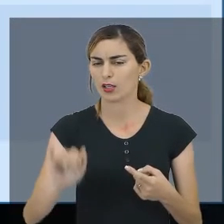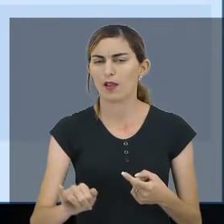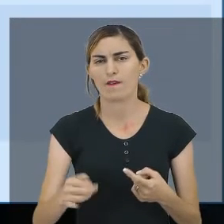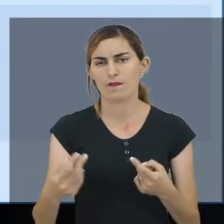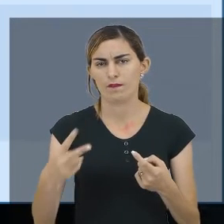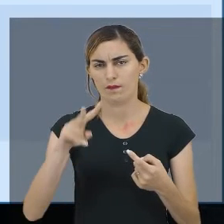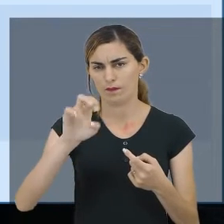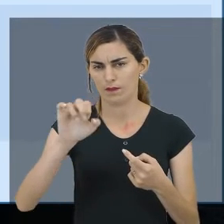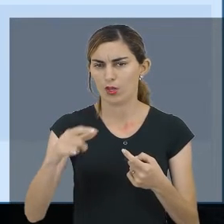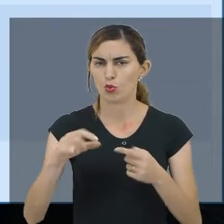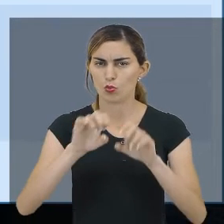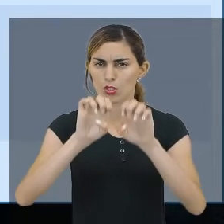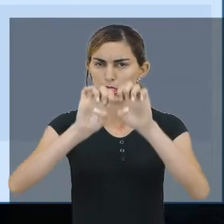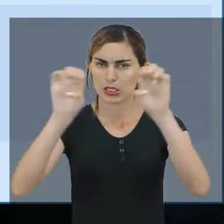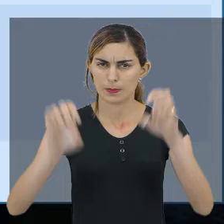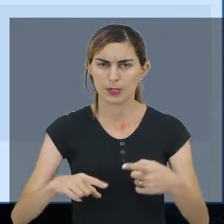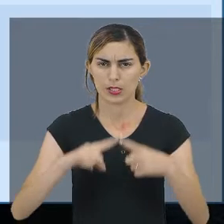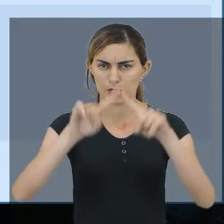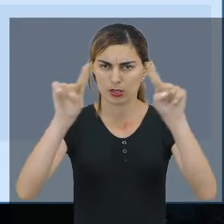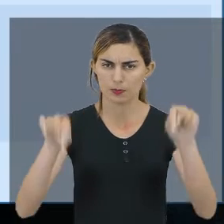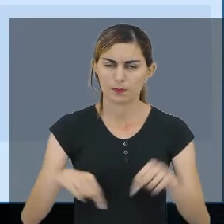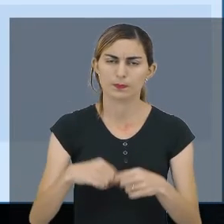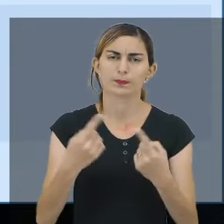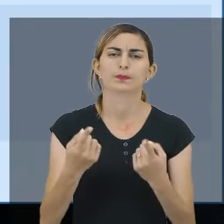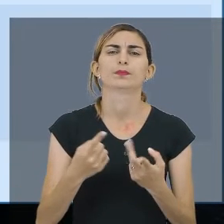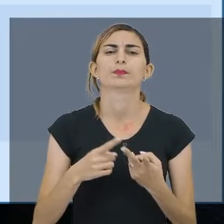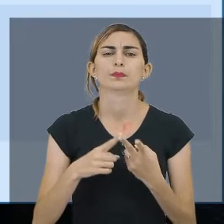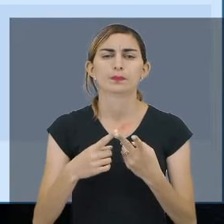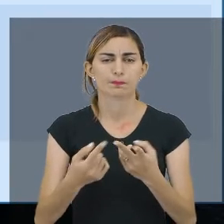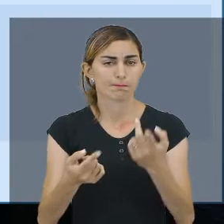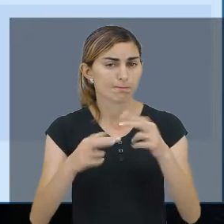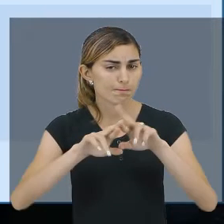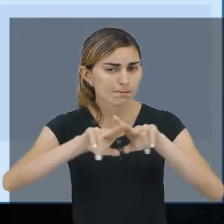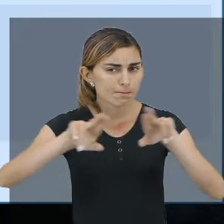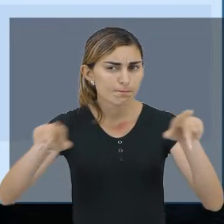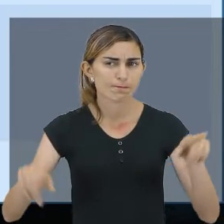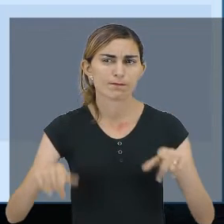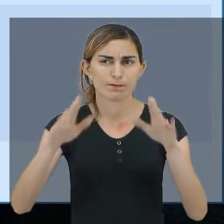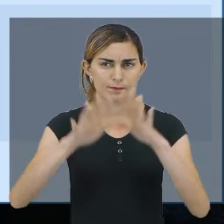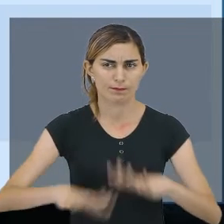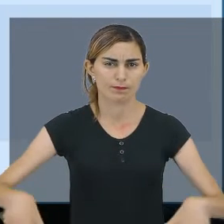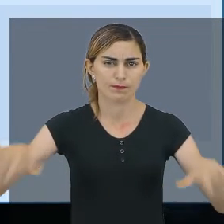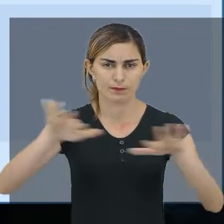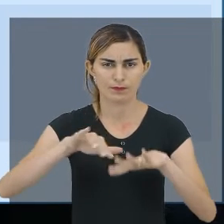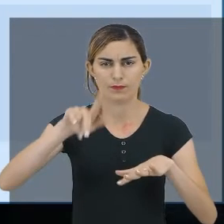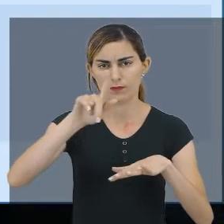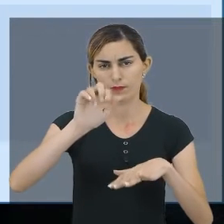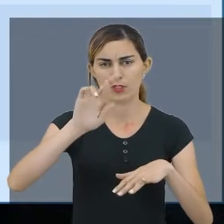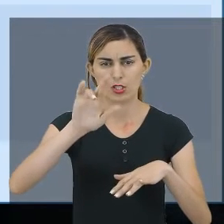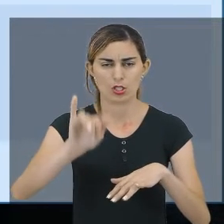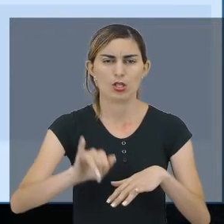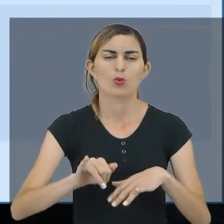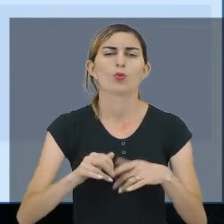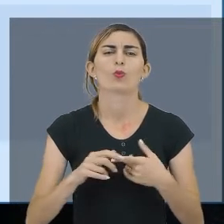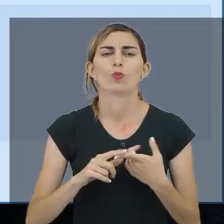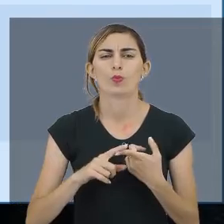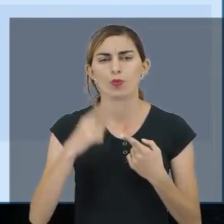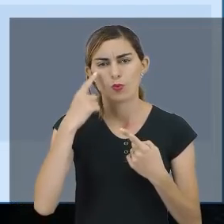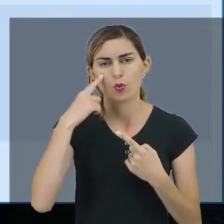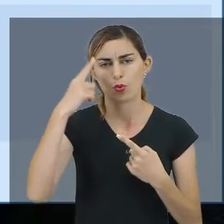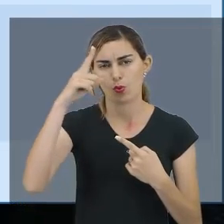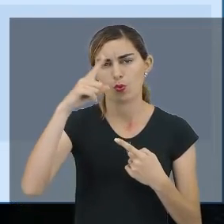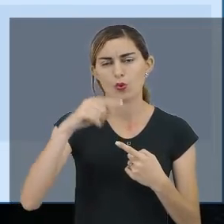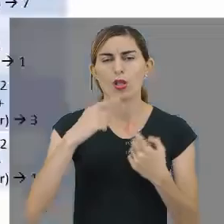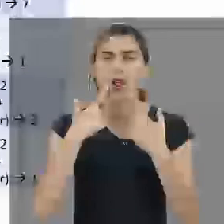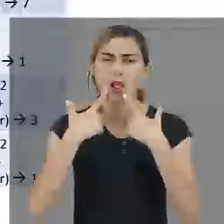recebendo uma expressão e assim por diante. De forma geral, no universo de algoritmos, independente